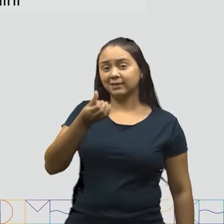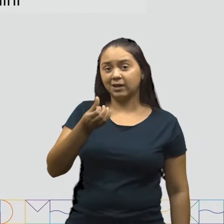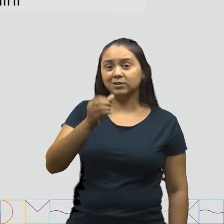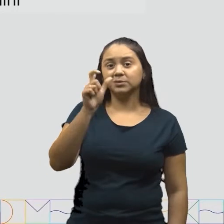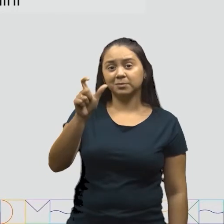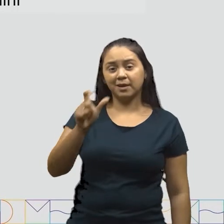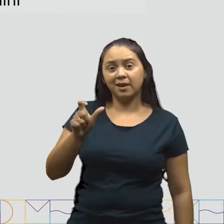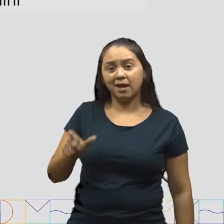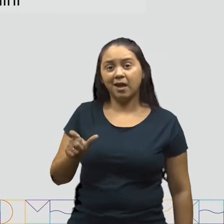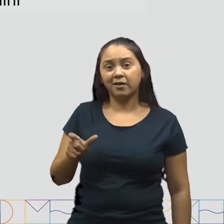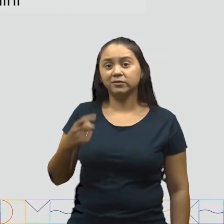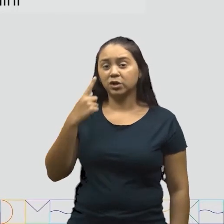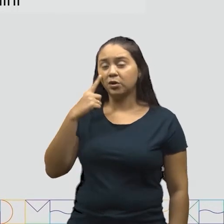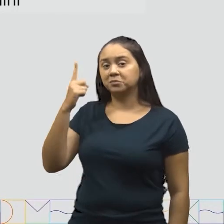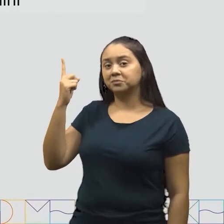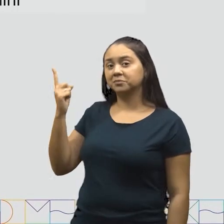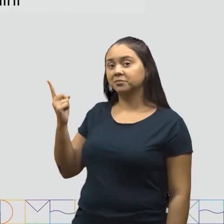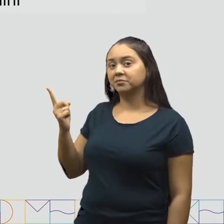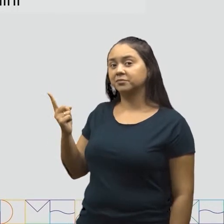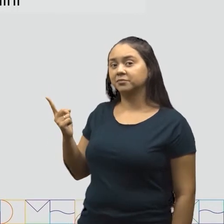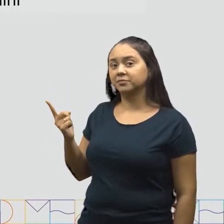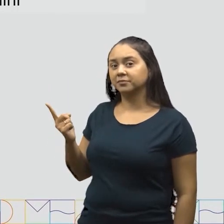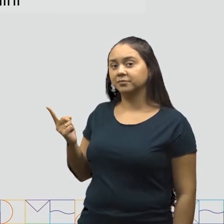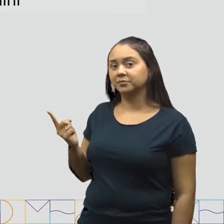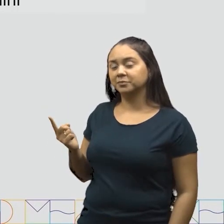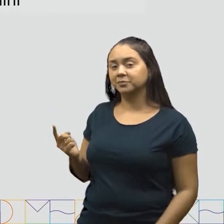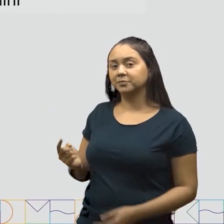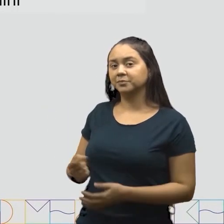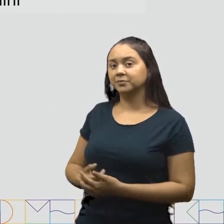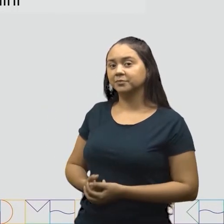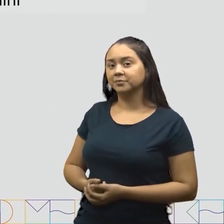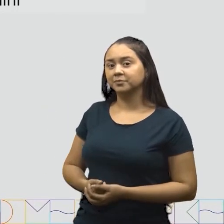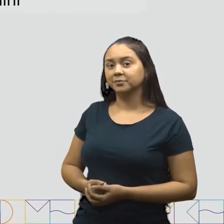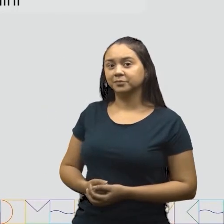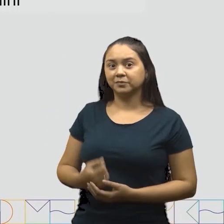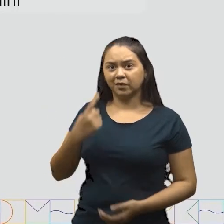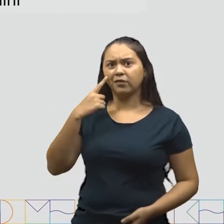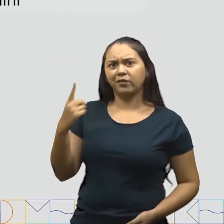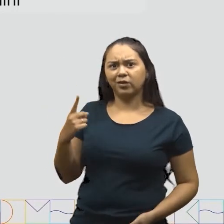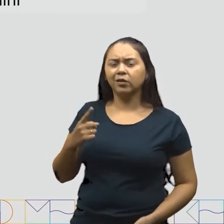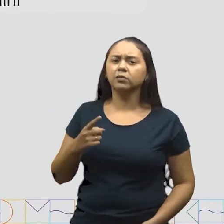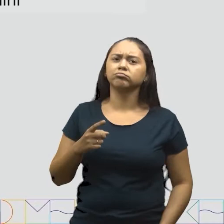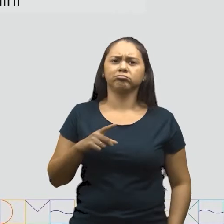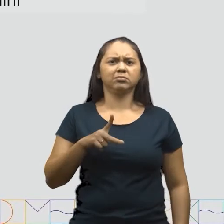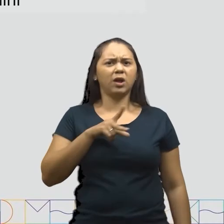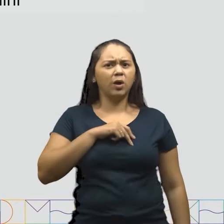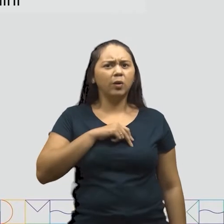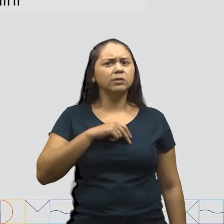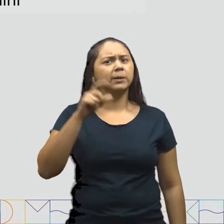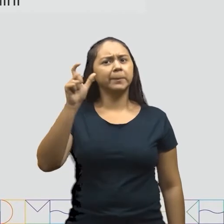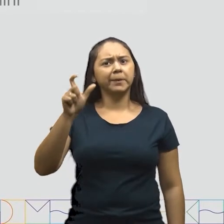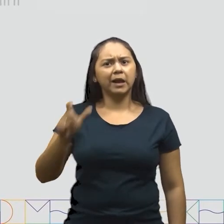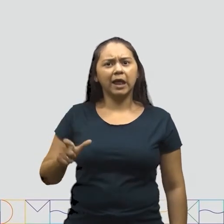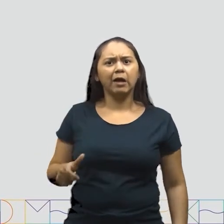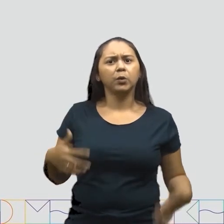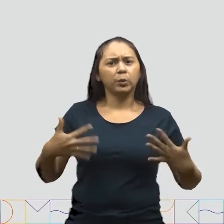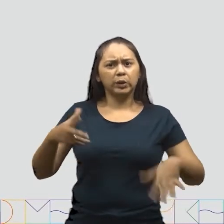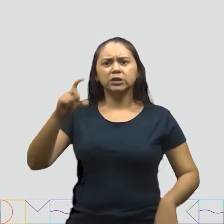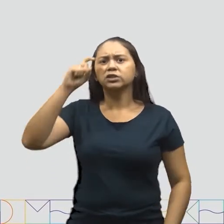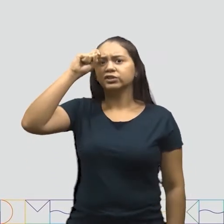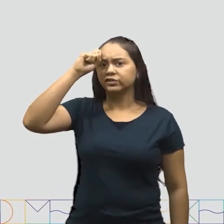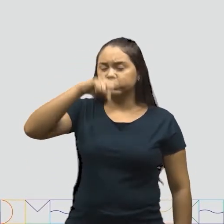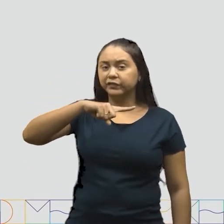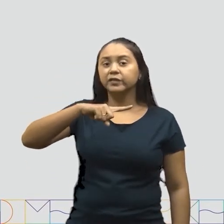Apoideae, Anthophylla, Apis mellifera, Meliponine. Nossa, que palavras difíceis, né?